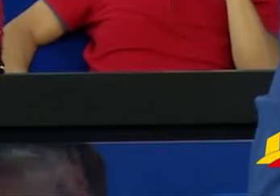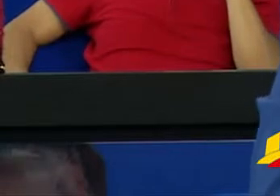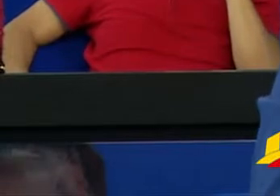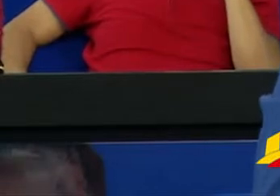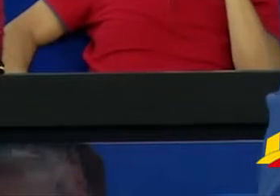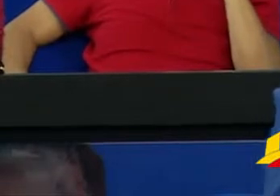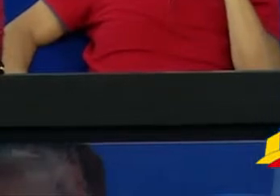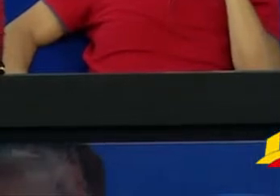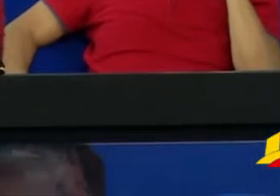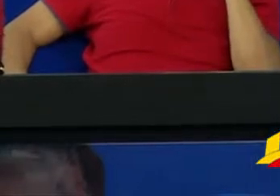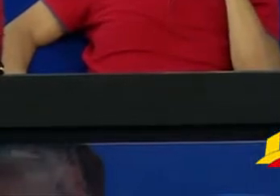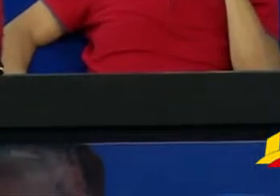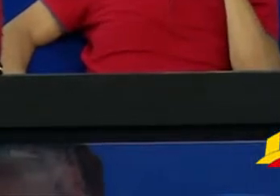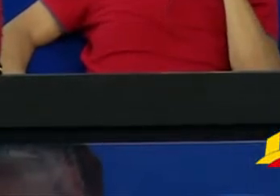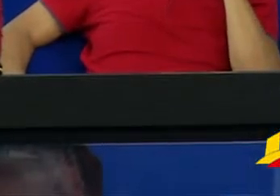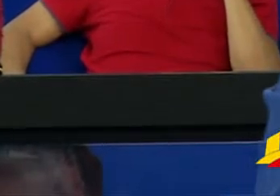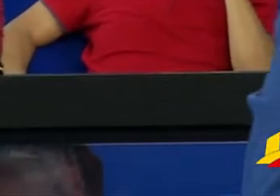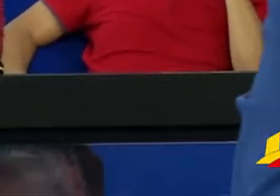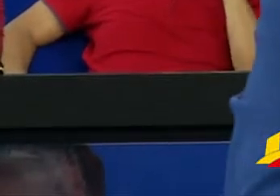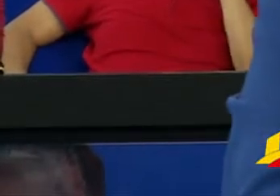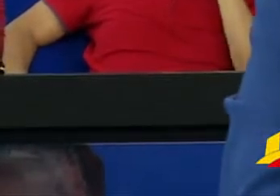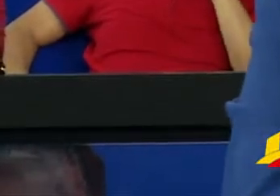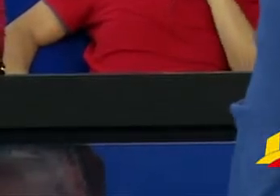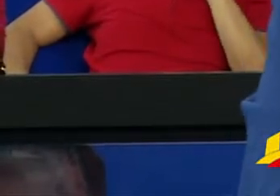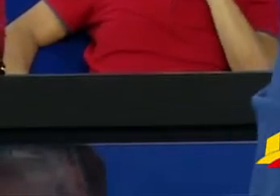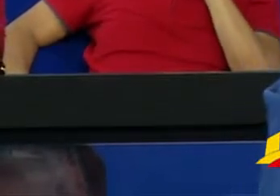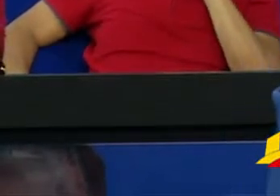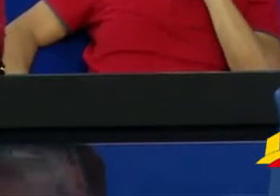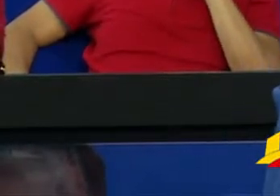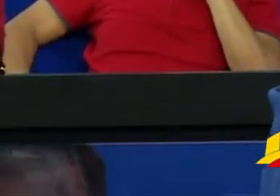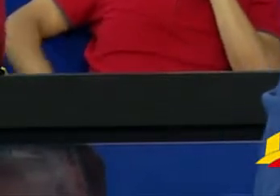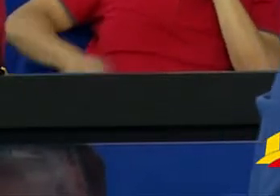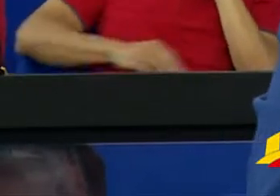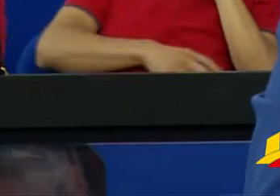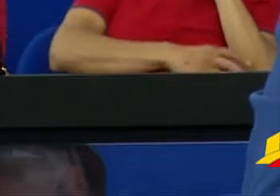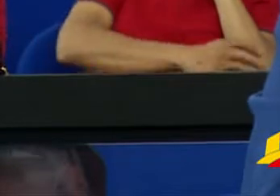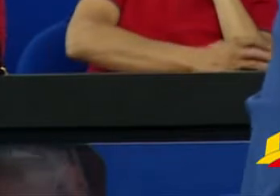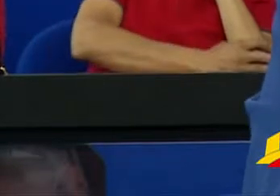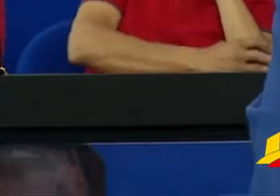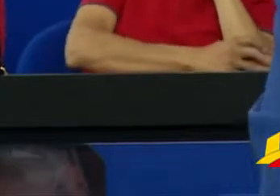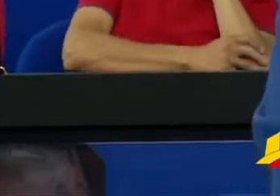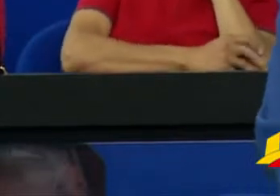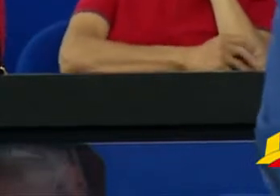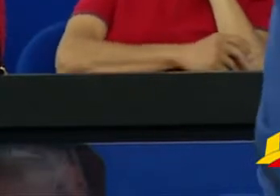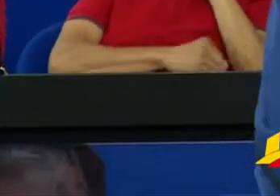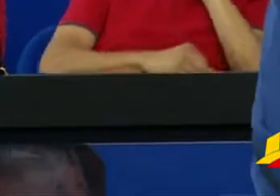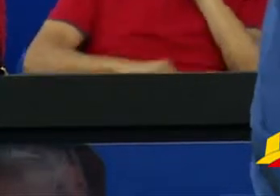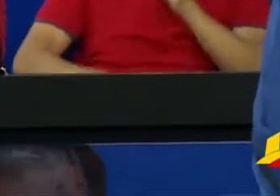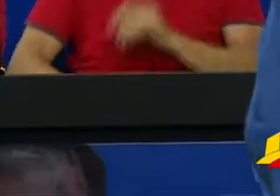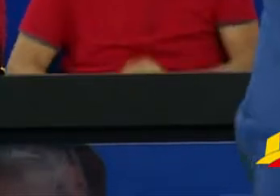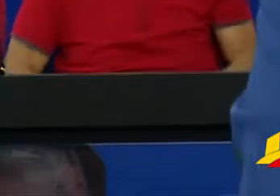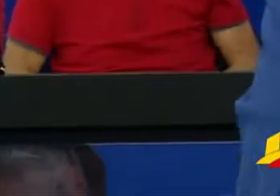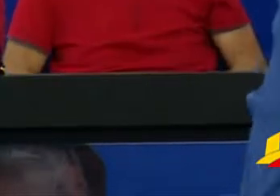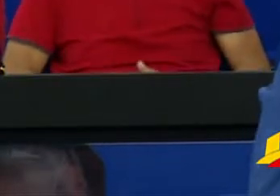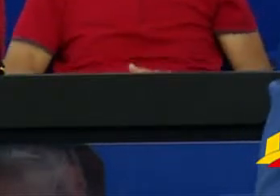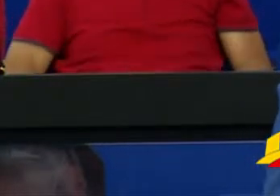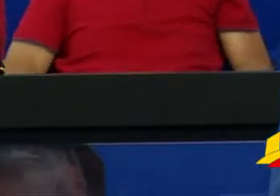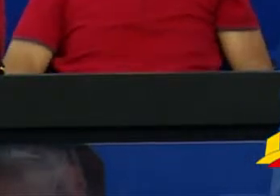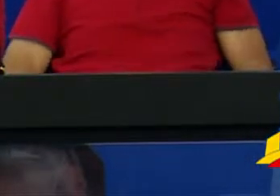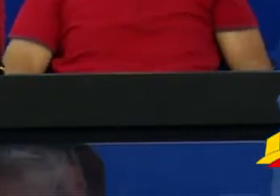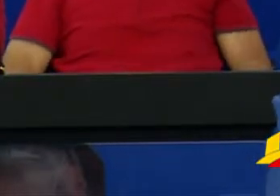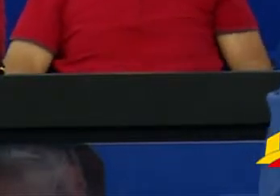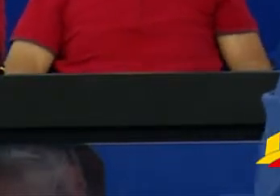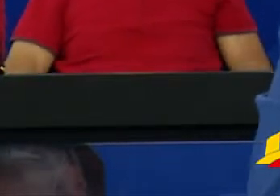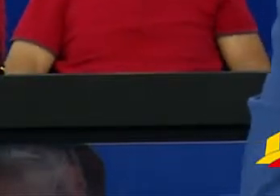modificar o projeto pode até propor propor emendas retirar partes anexar outros projetos mas não